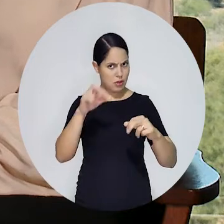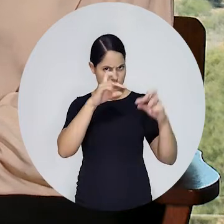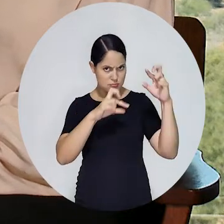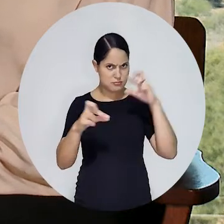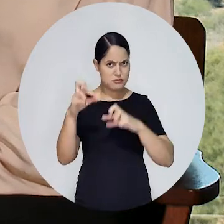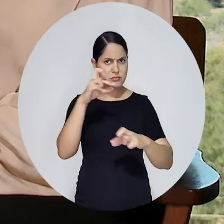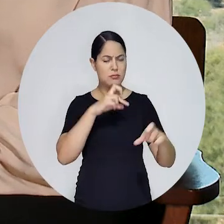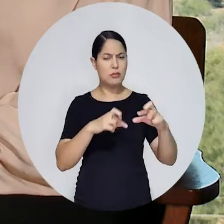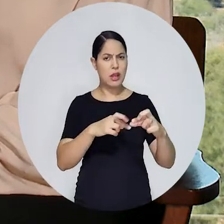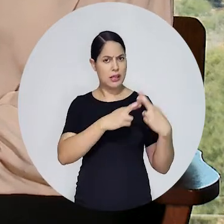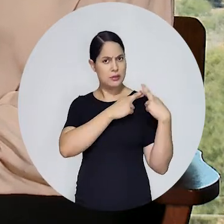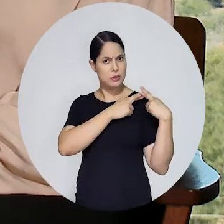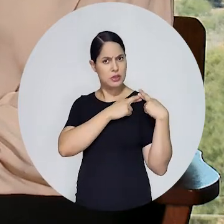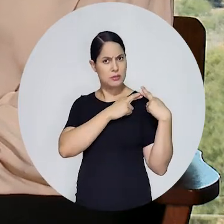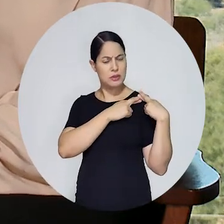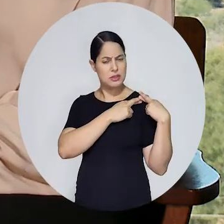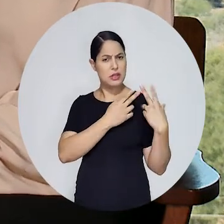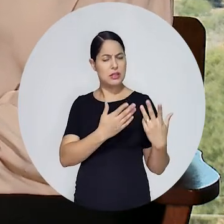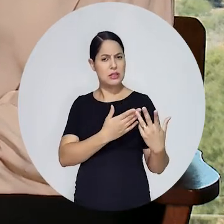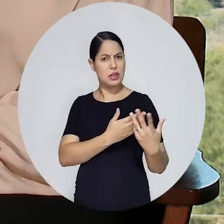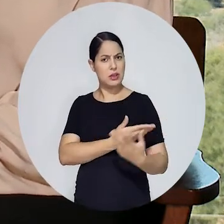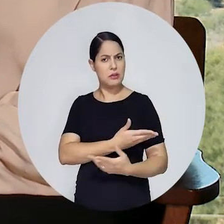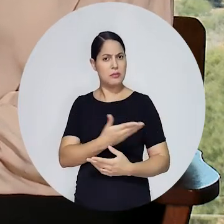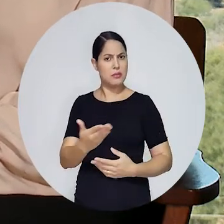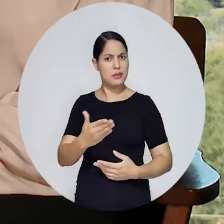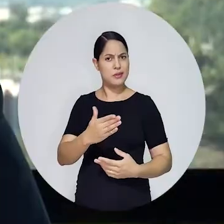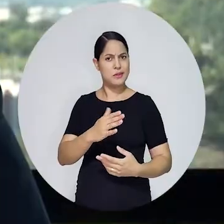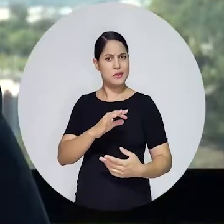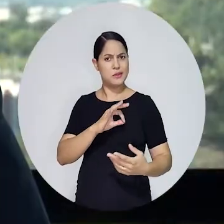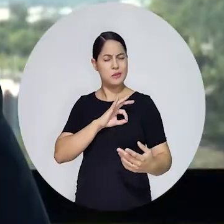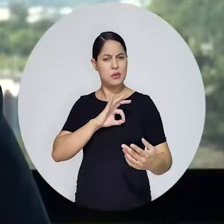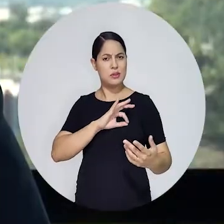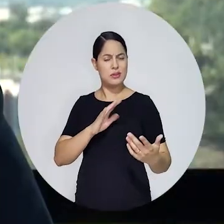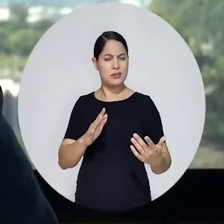a responsabilização seja aferida para esses